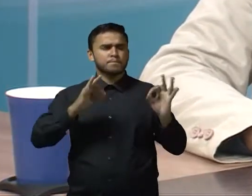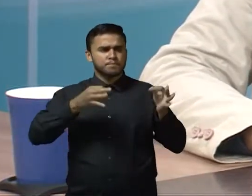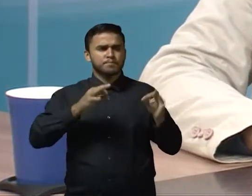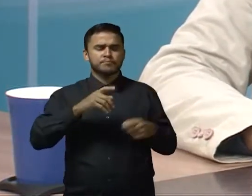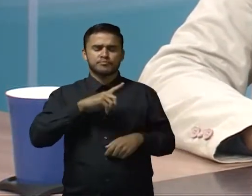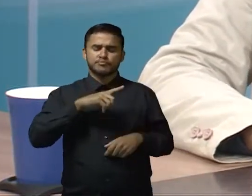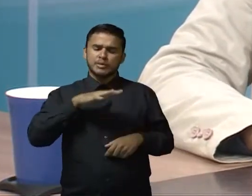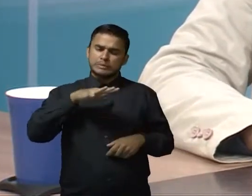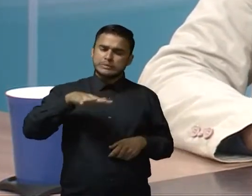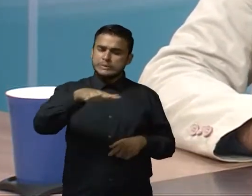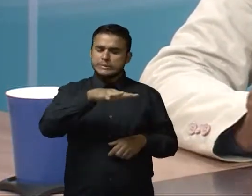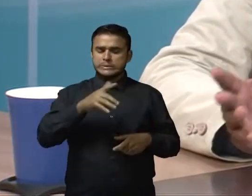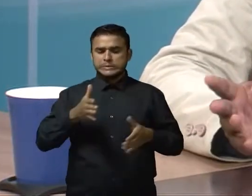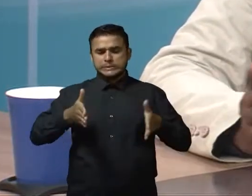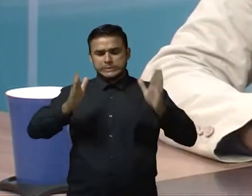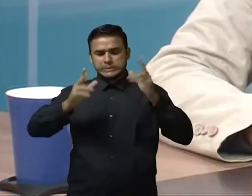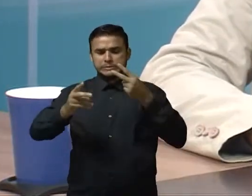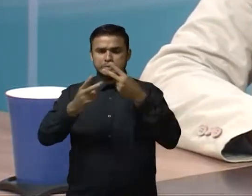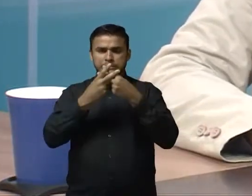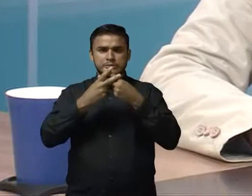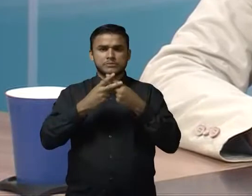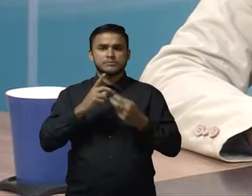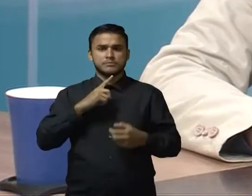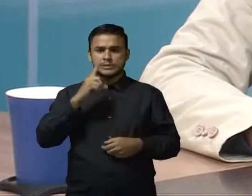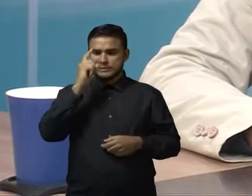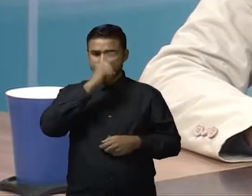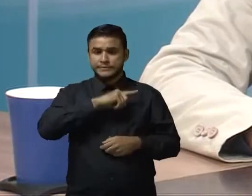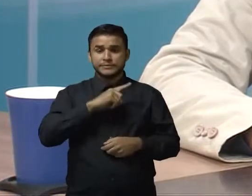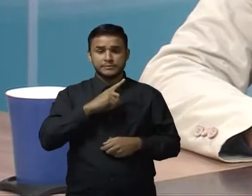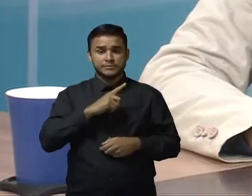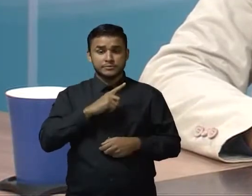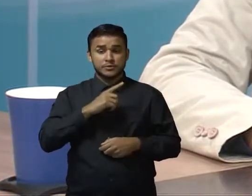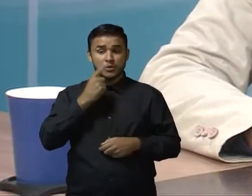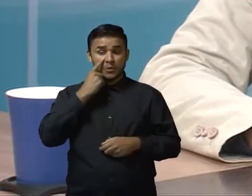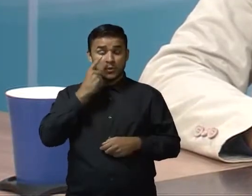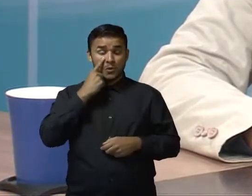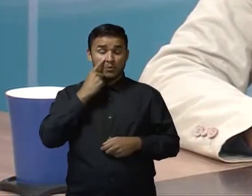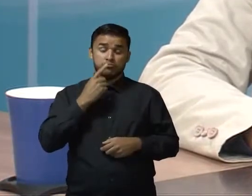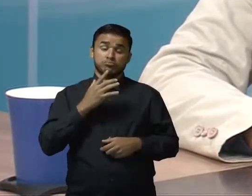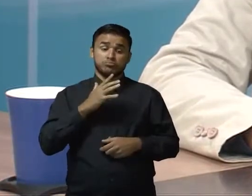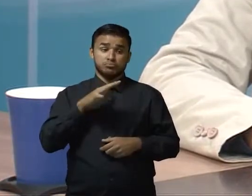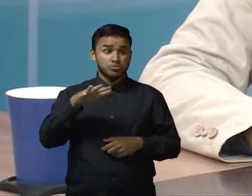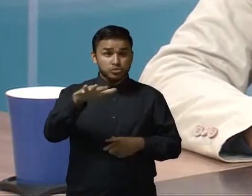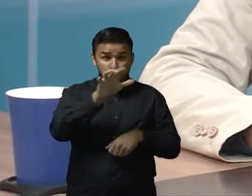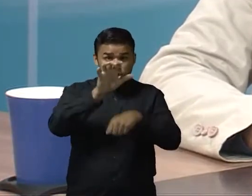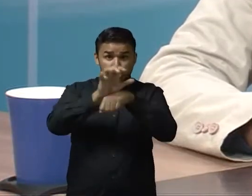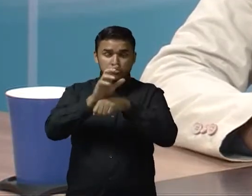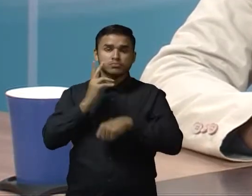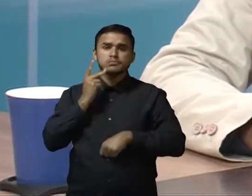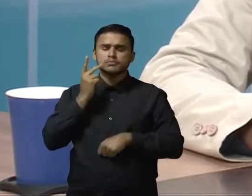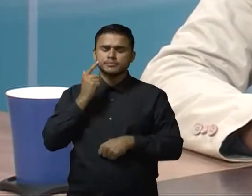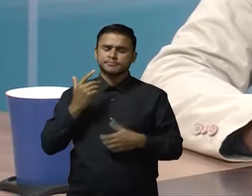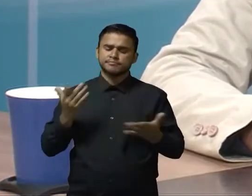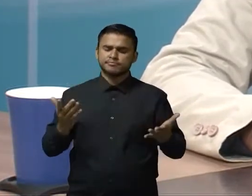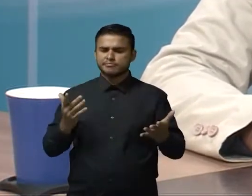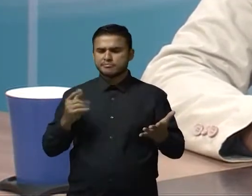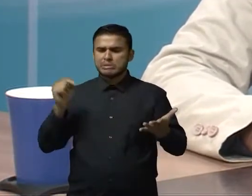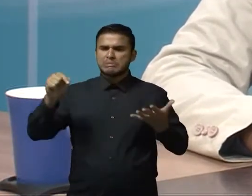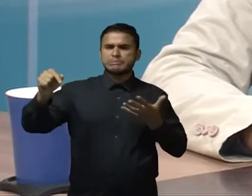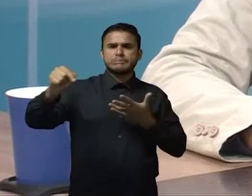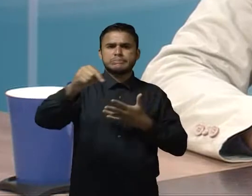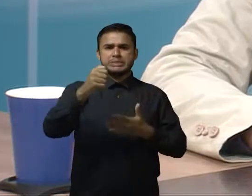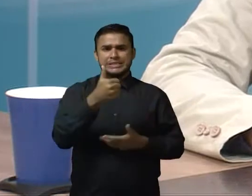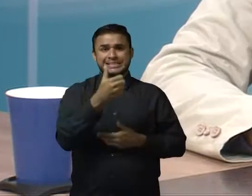muito complexo em todas as regiões do estado do Ceará. De maneira que hoje são